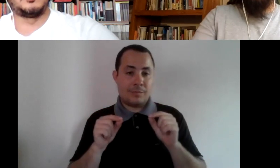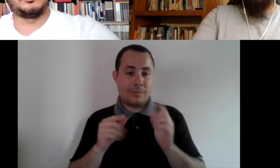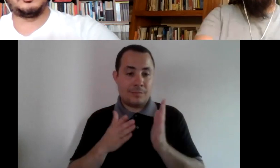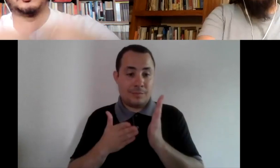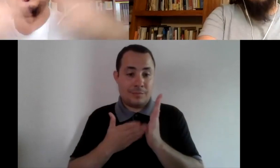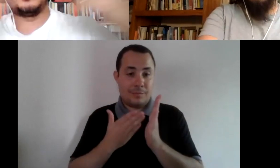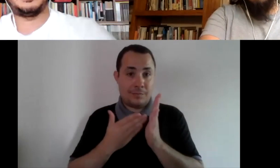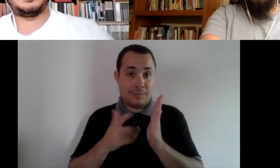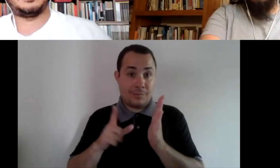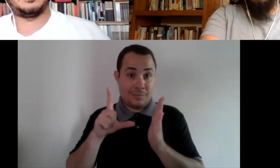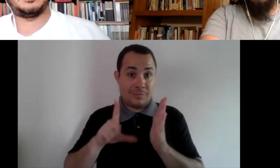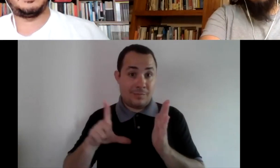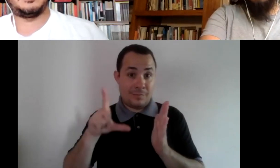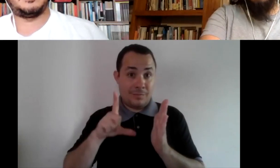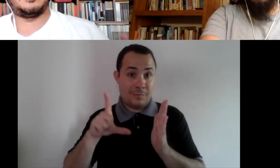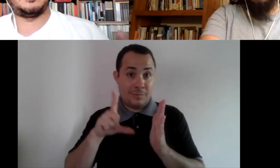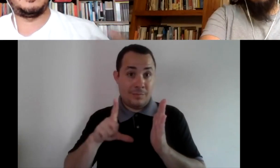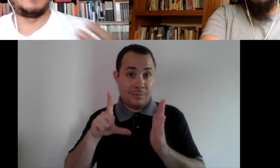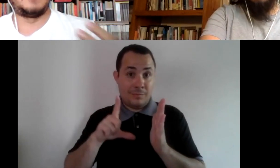é muito